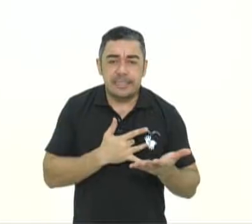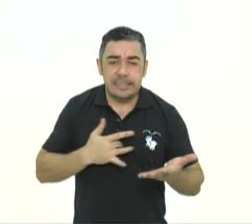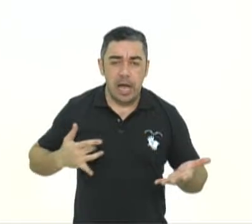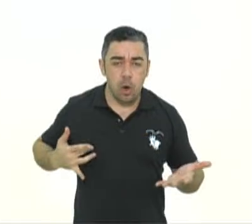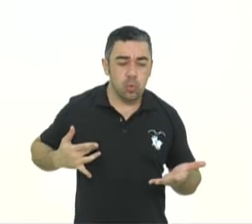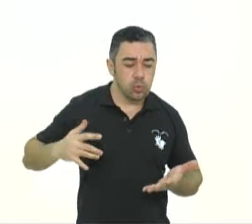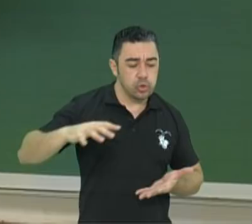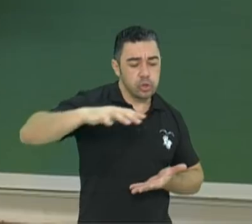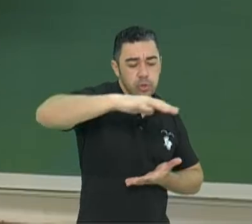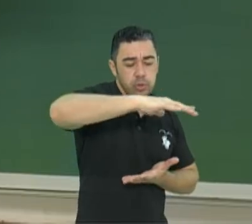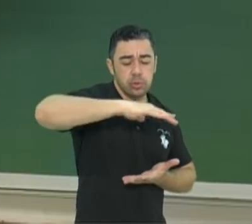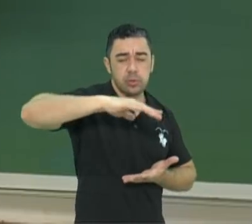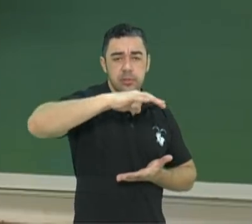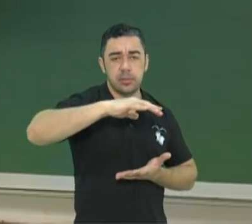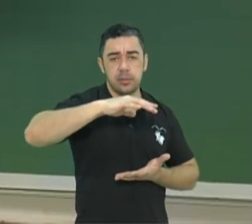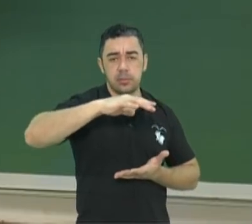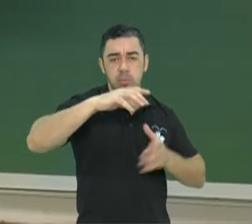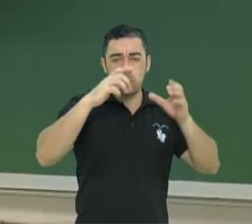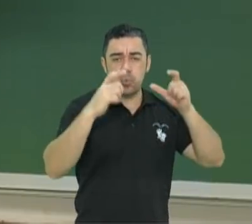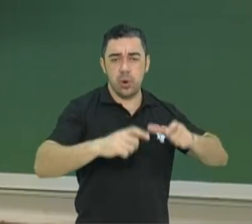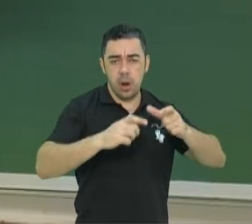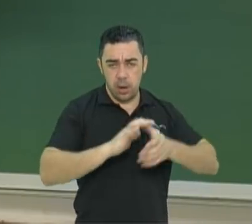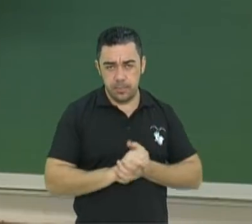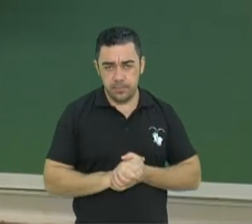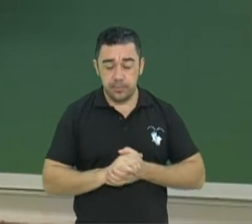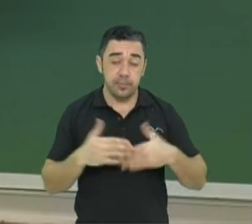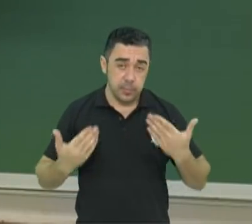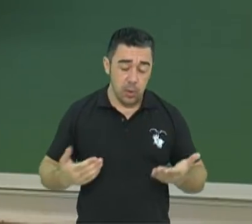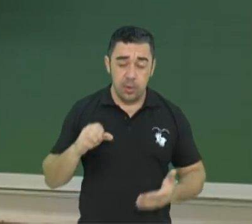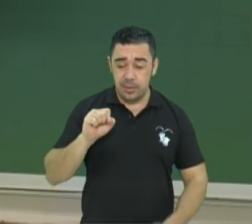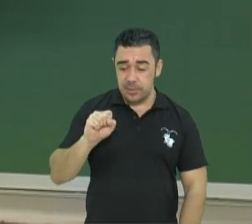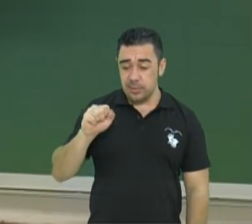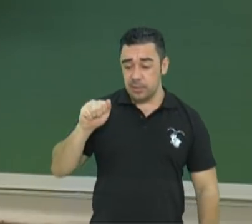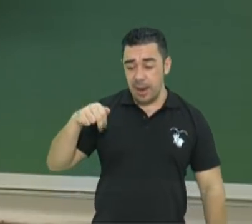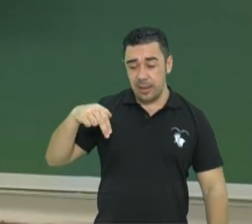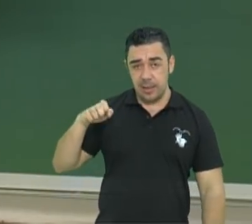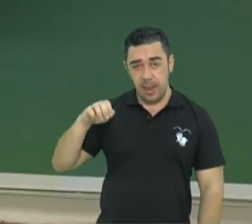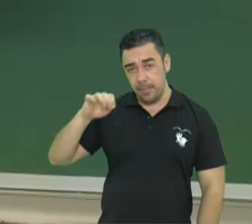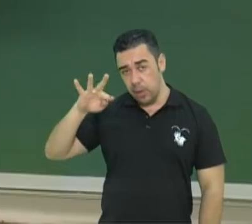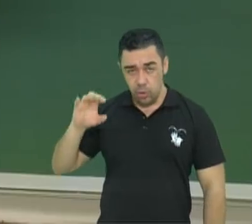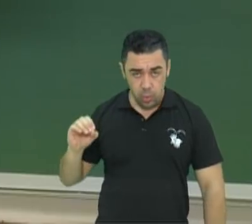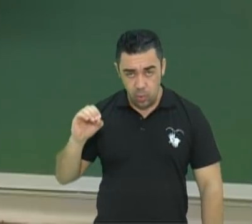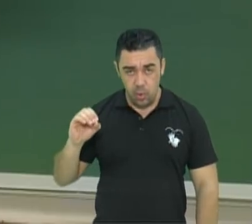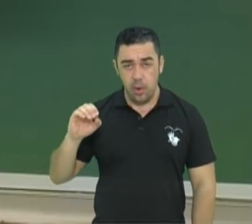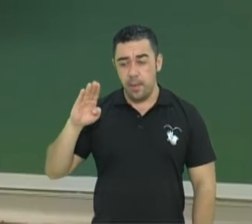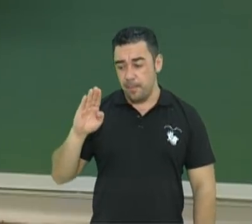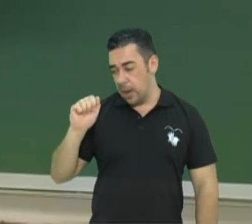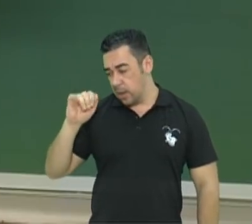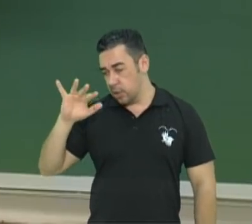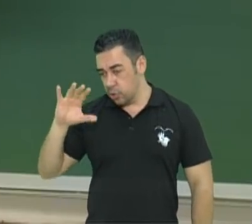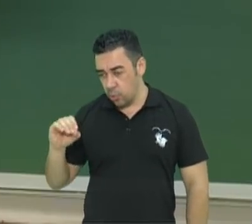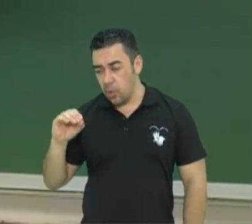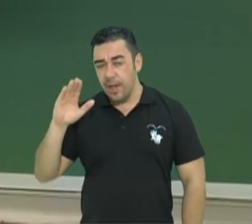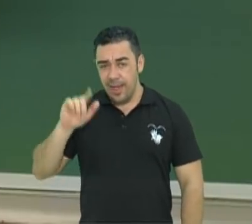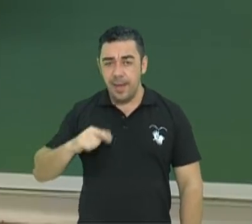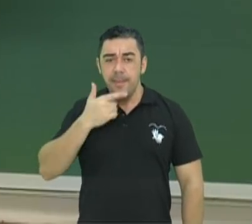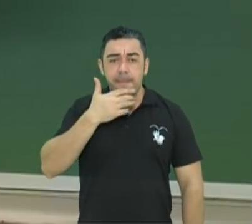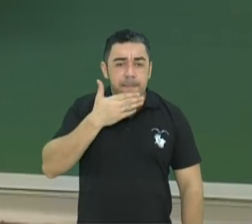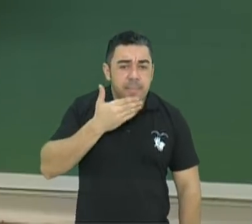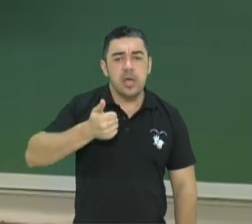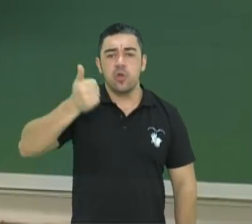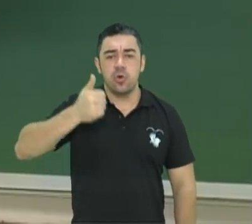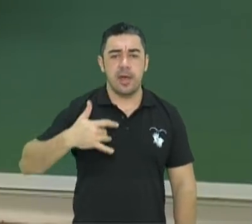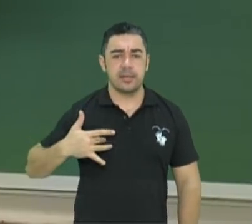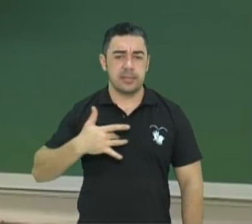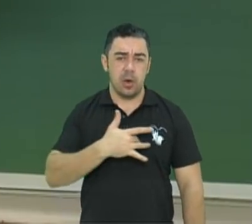Então, justamente o saneamento básico, ele pretende melhorar as nossas condições de saúde. Então, ele não existe por